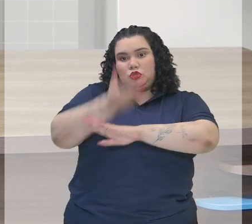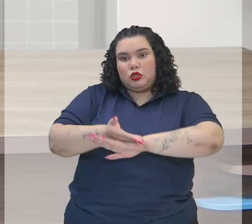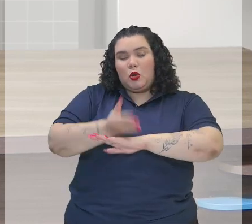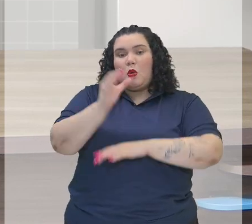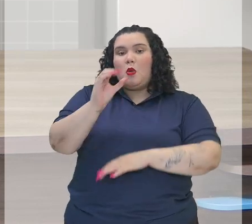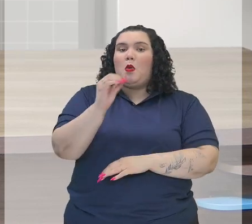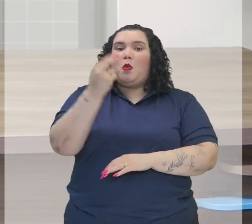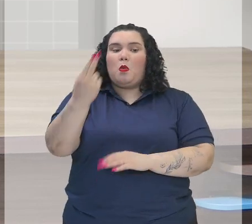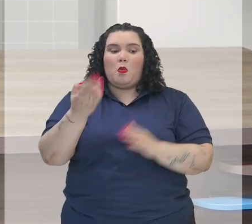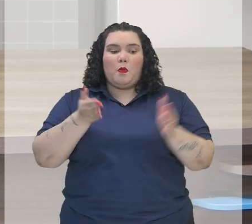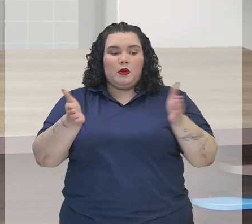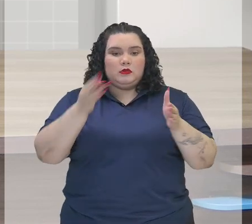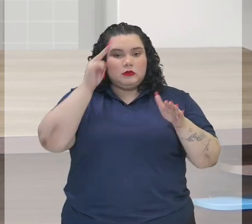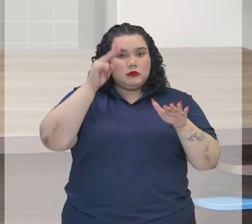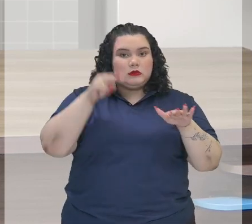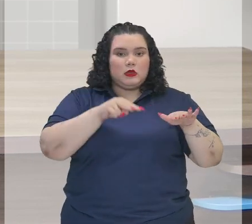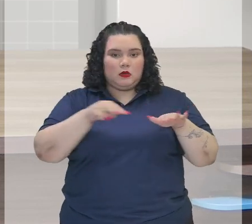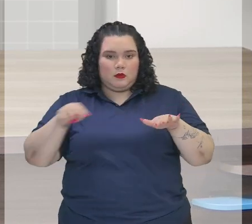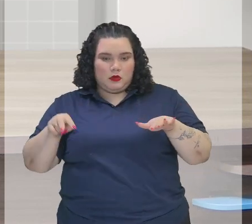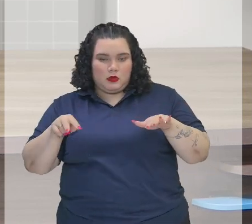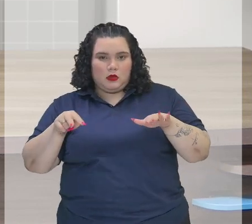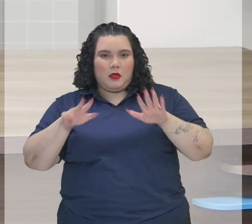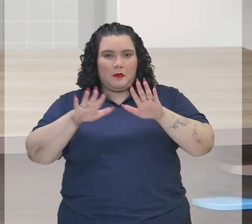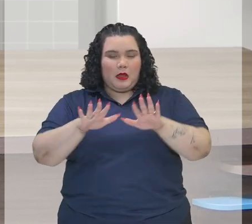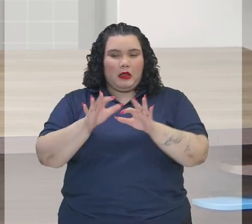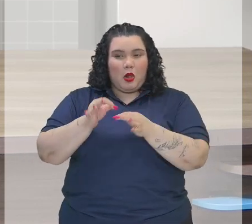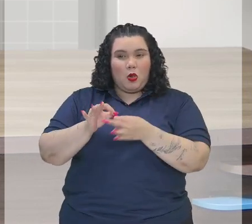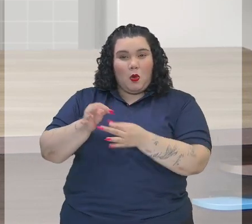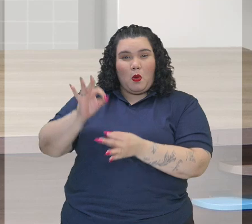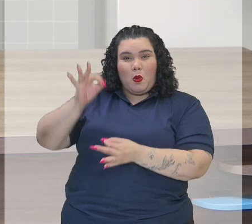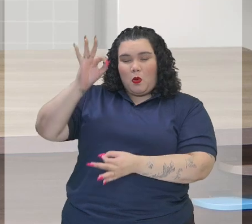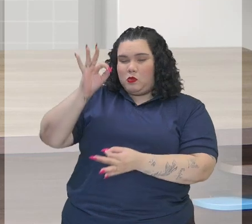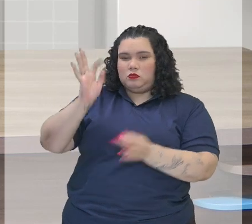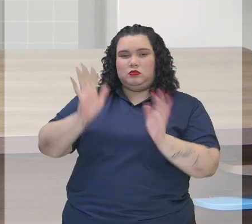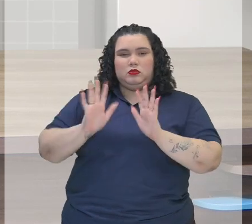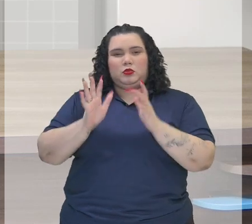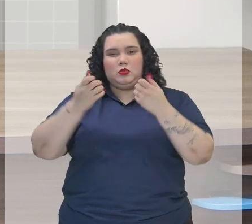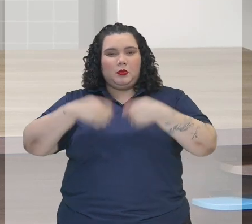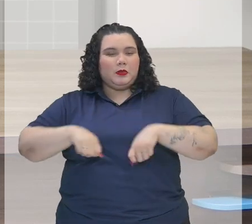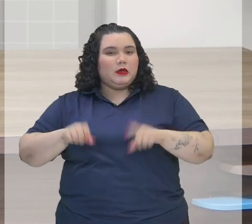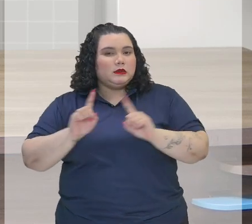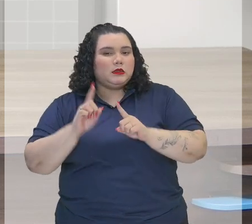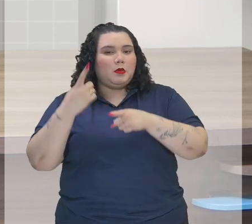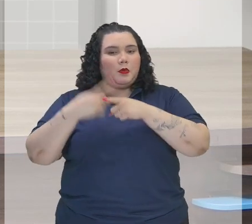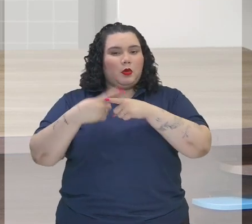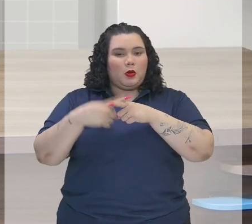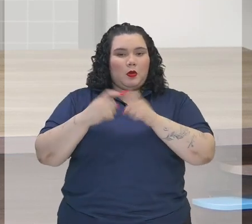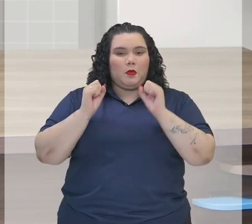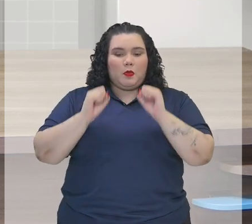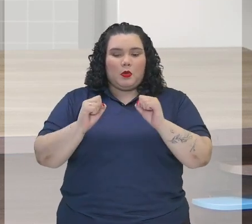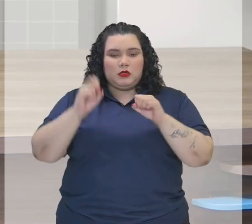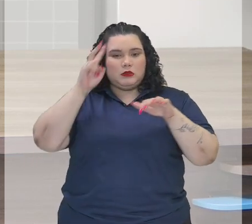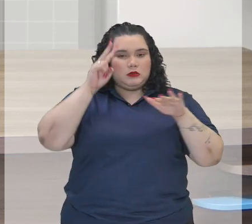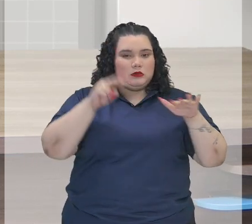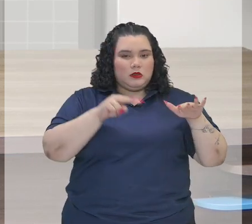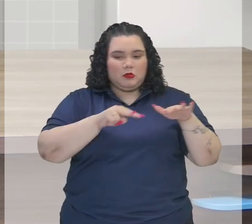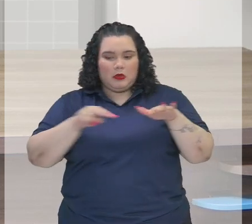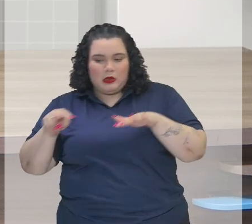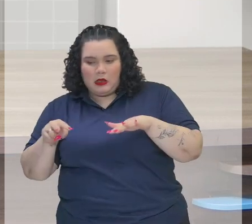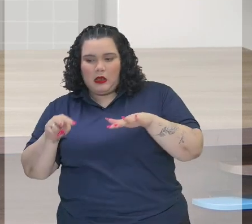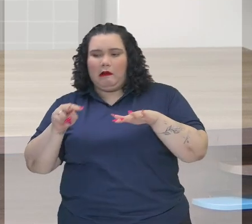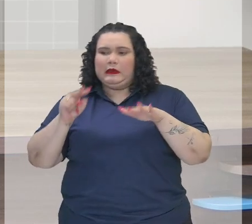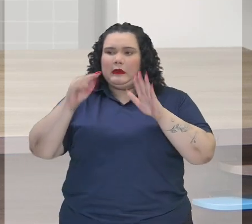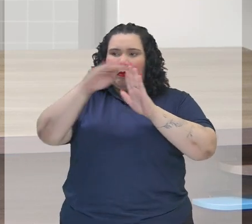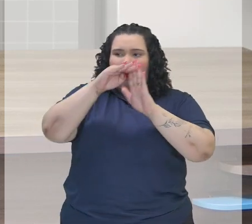ali. A gente só não pode pensar em algo muito distante em termos de tempo, porque a gente pode terminar a semana com a sensação de que a gente não conseguiu